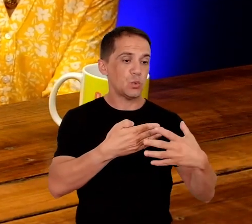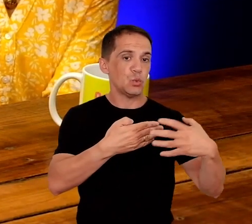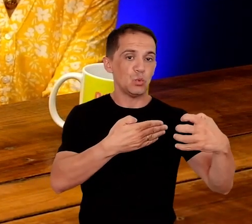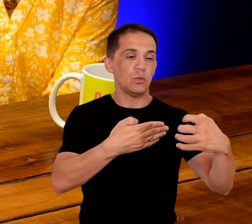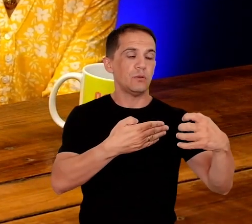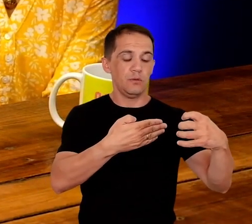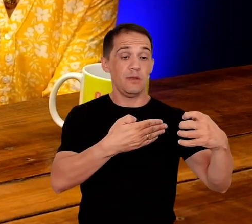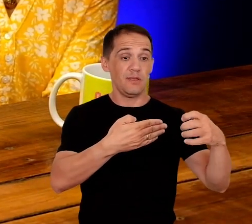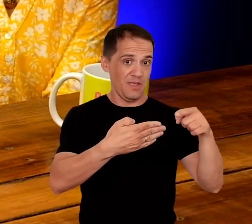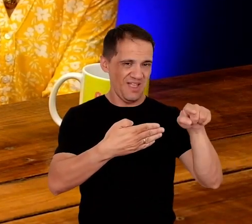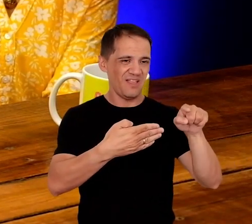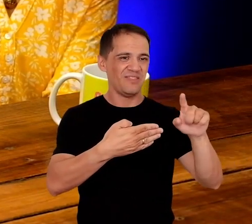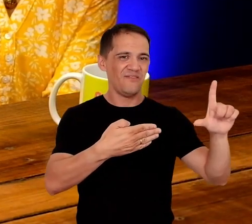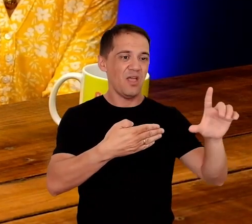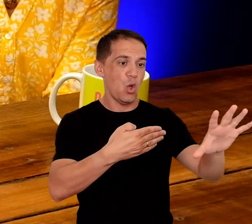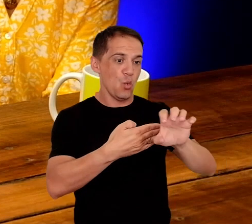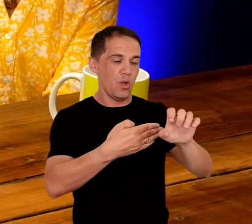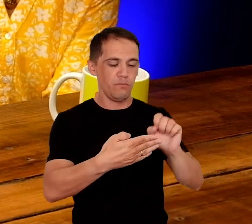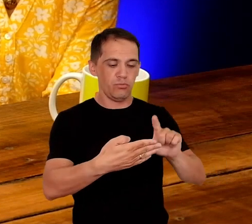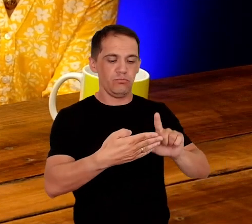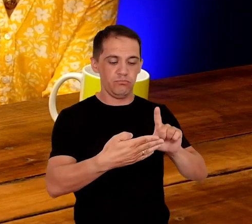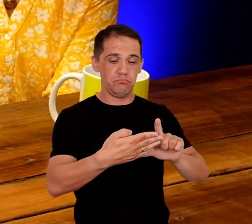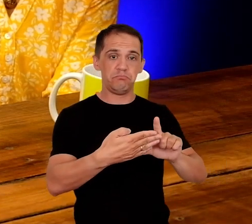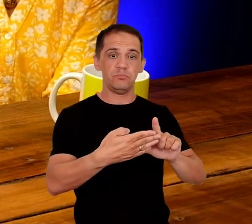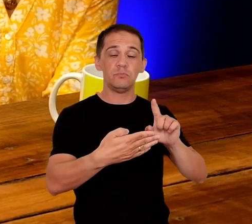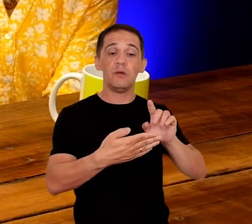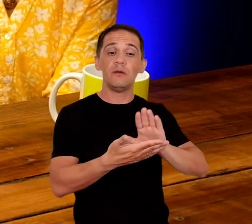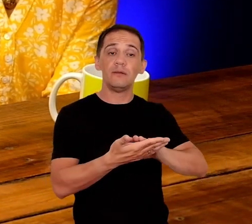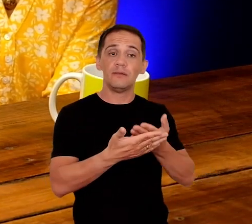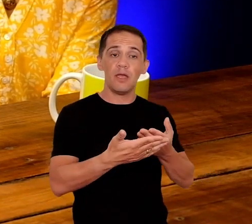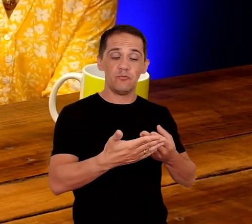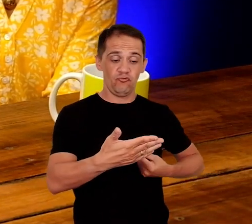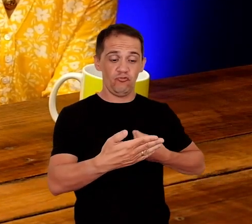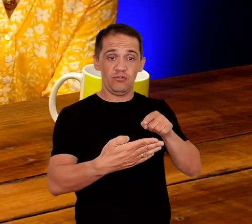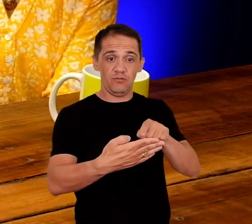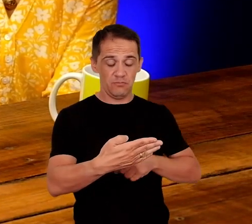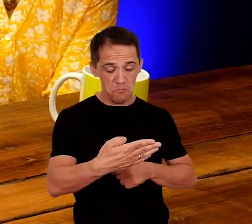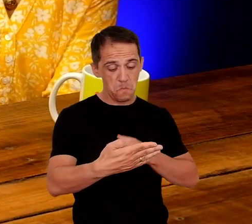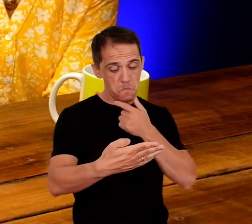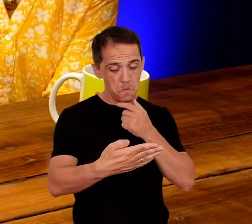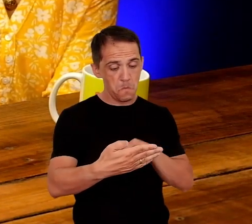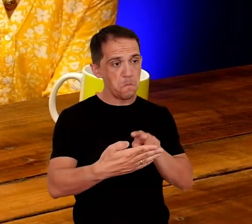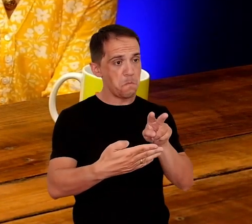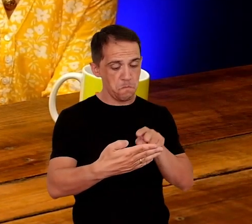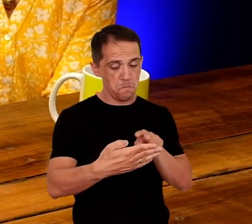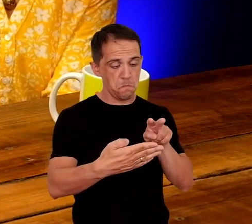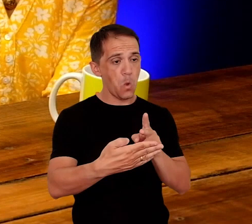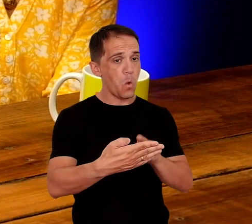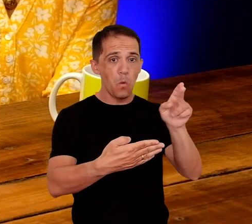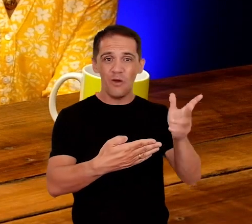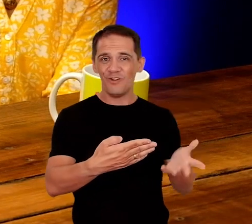aparece no aplicativo, só que com o intérprete ali. Ah, que legal. Então ele consegue pegar as mesmas